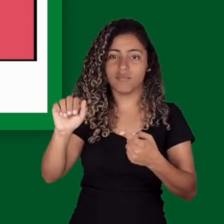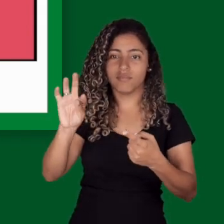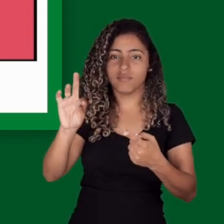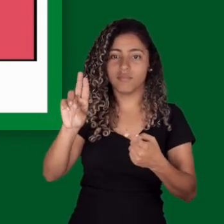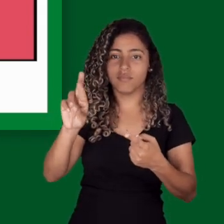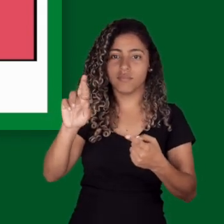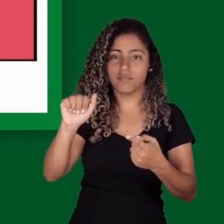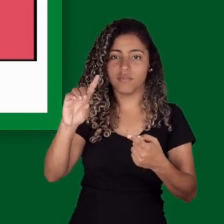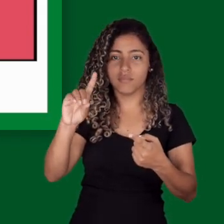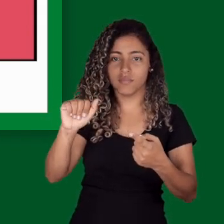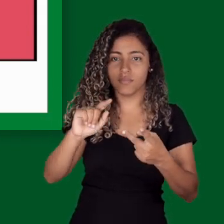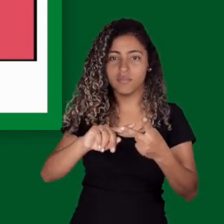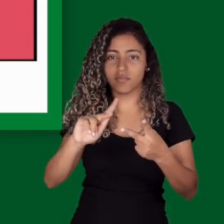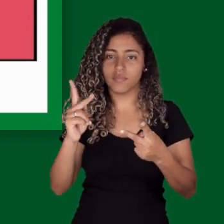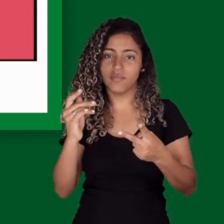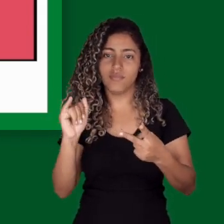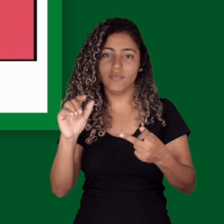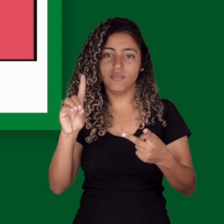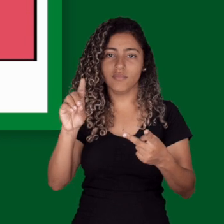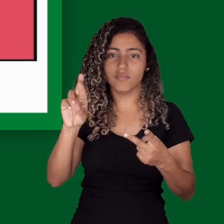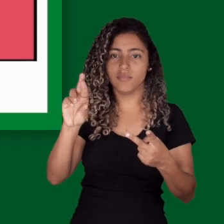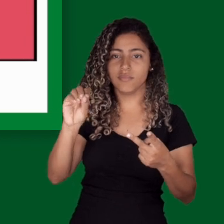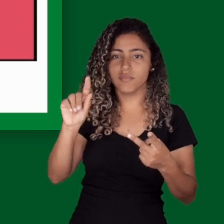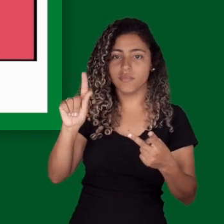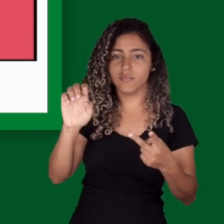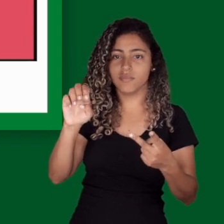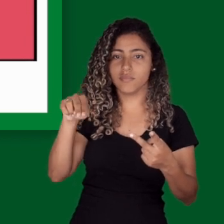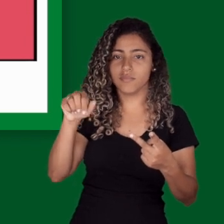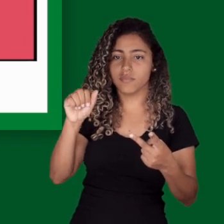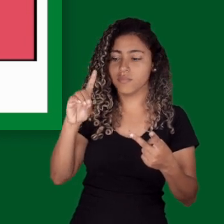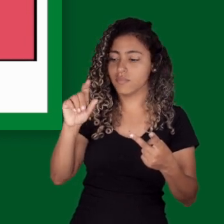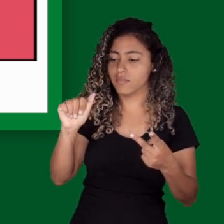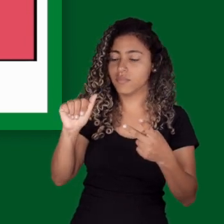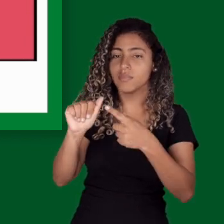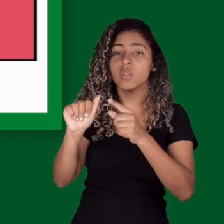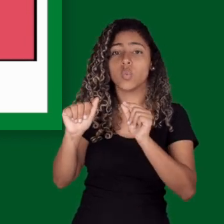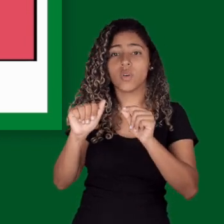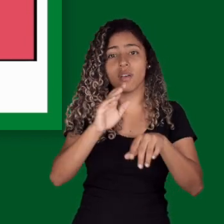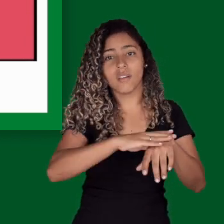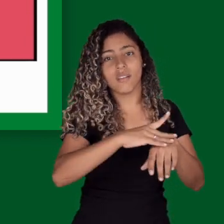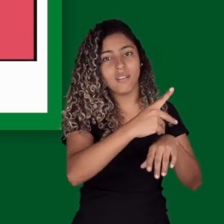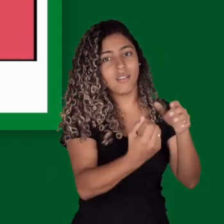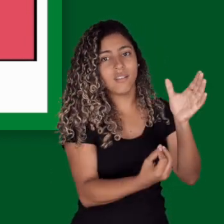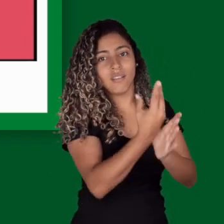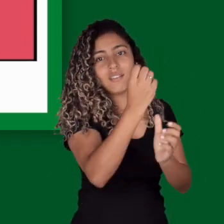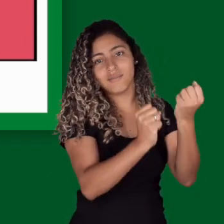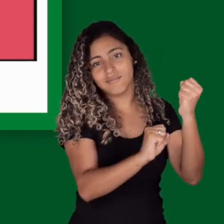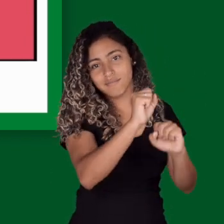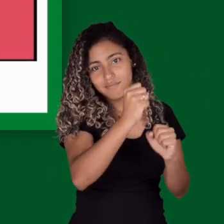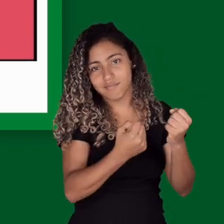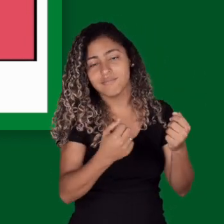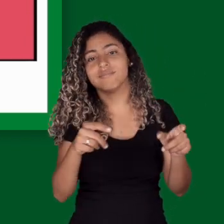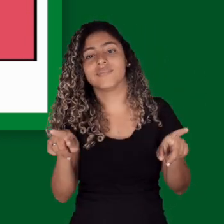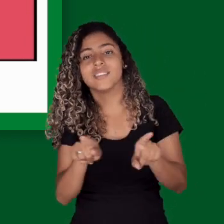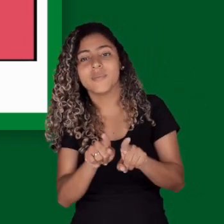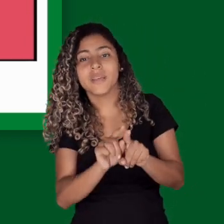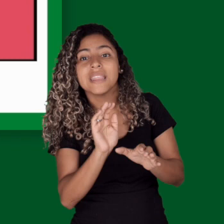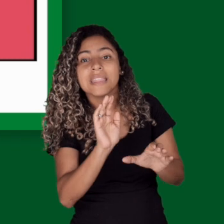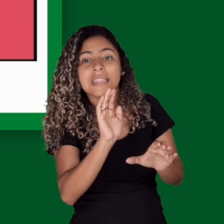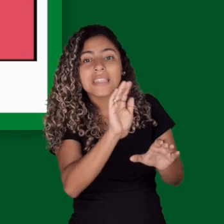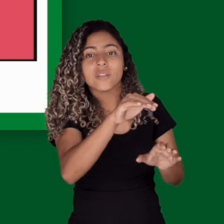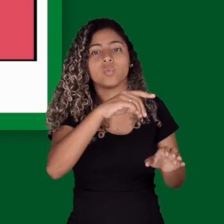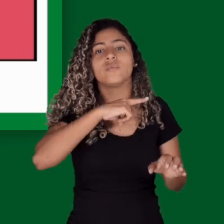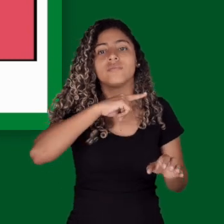hidrogenada é uma gordura fabricada pela indústria, né? Eles possuem também uma grande quantidade de sódio e de aditivos químicos na